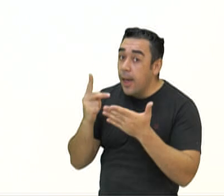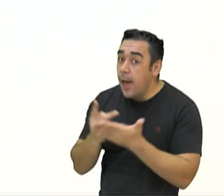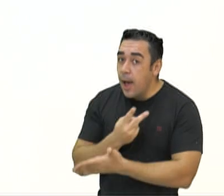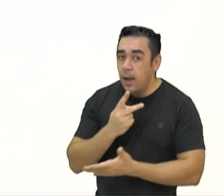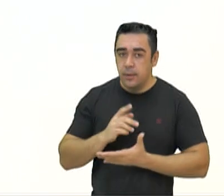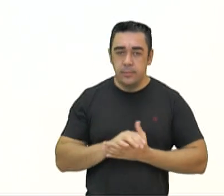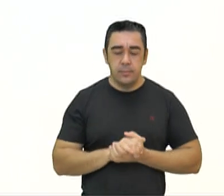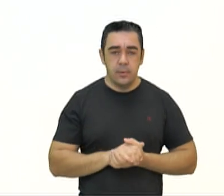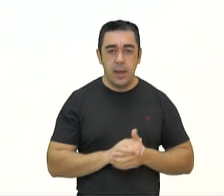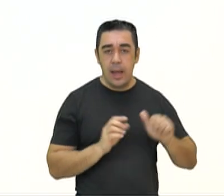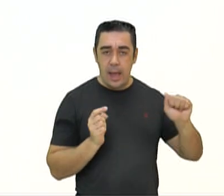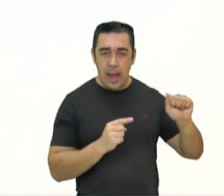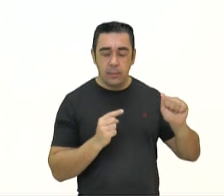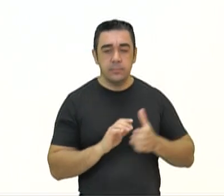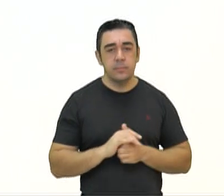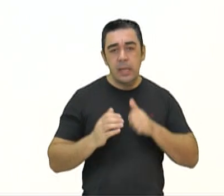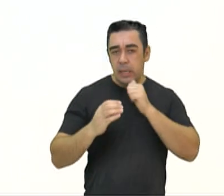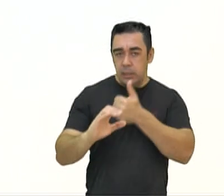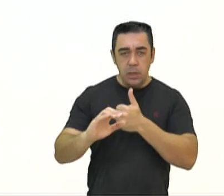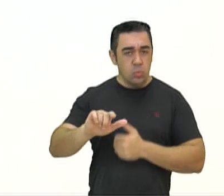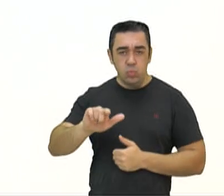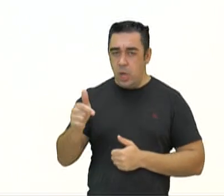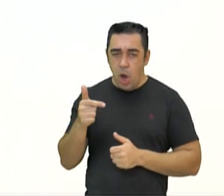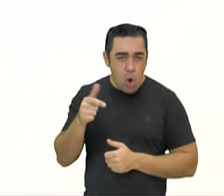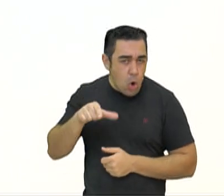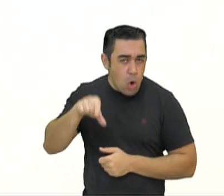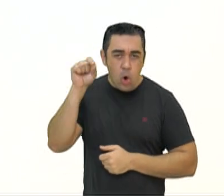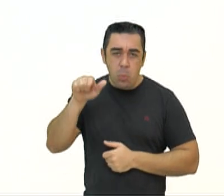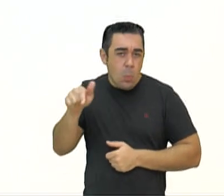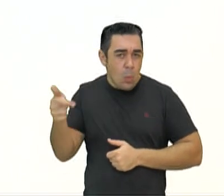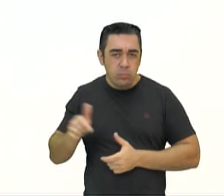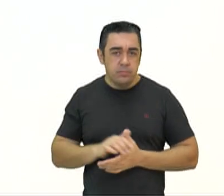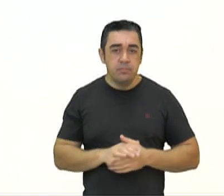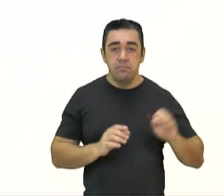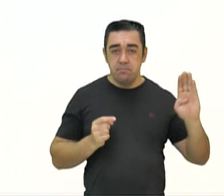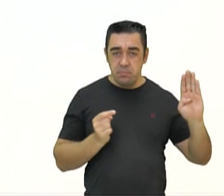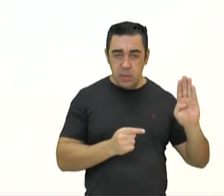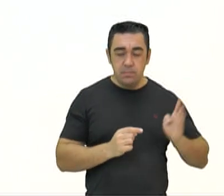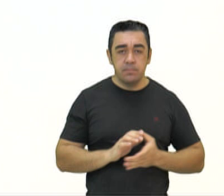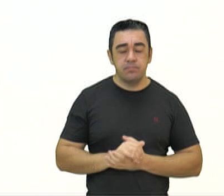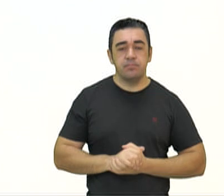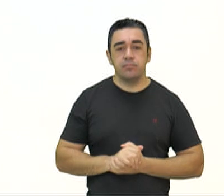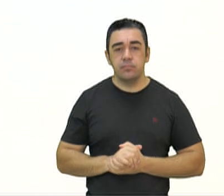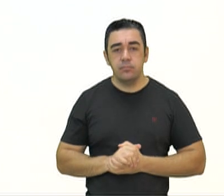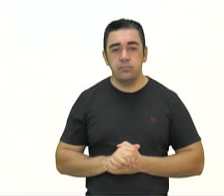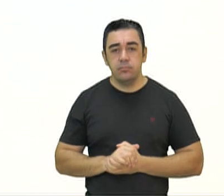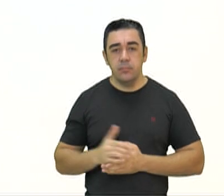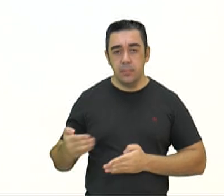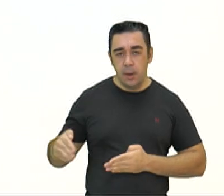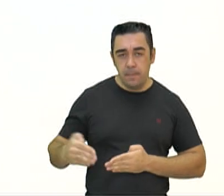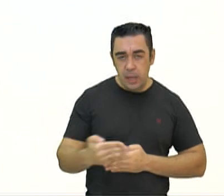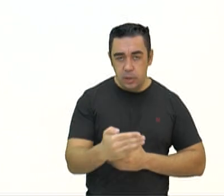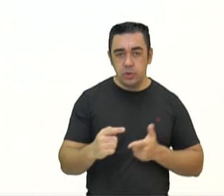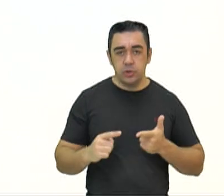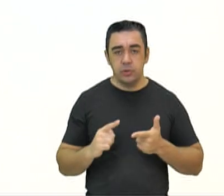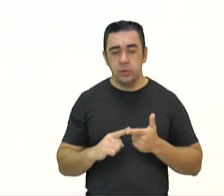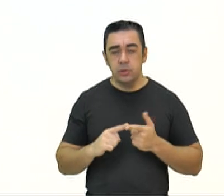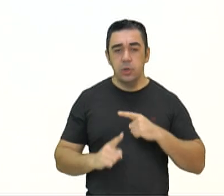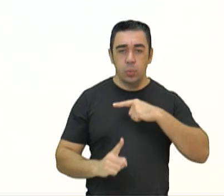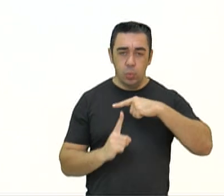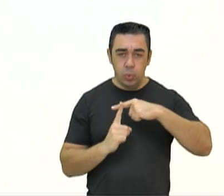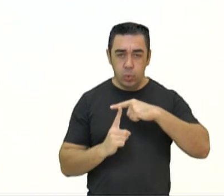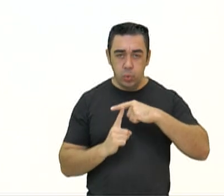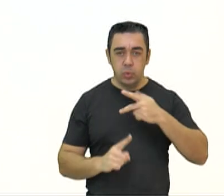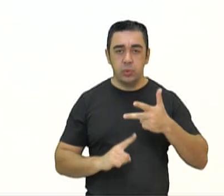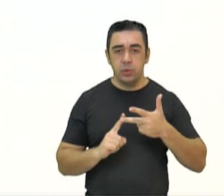Os cristãos não tinham outra alternativa. Letra B. Peixe, cruz